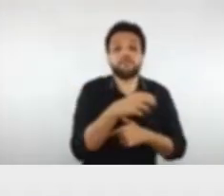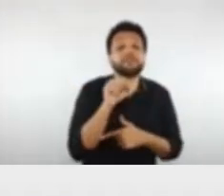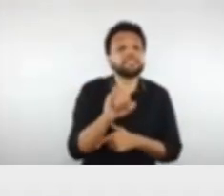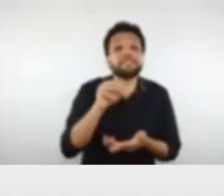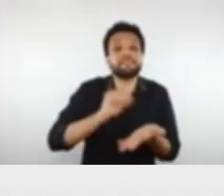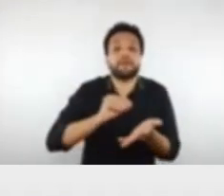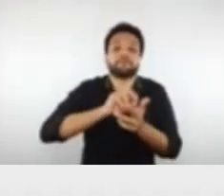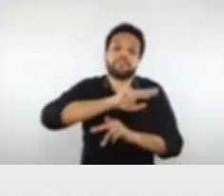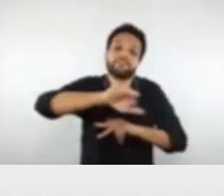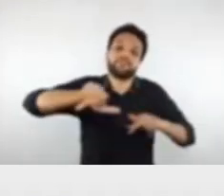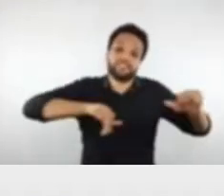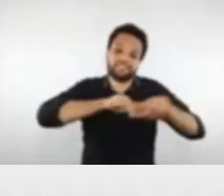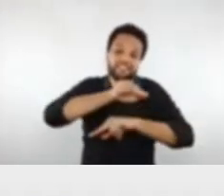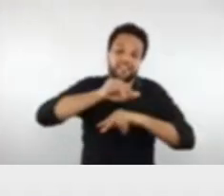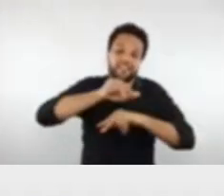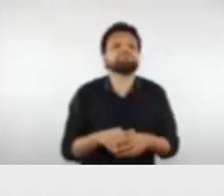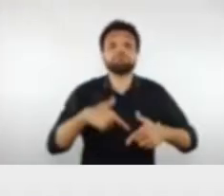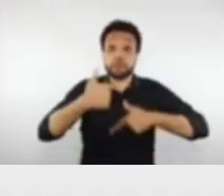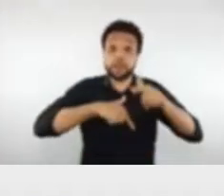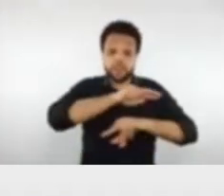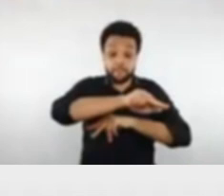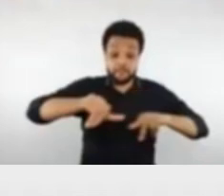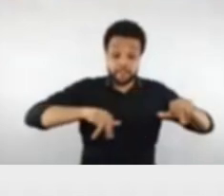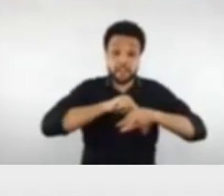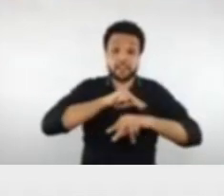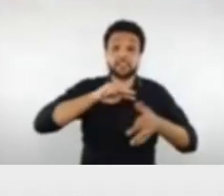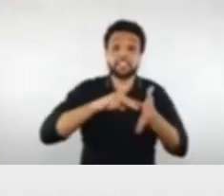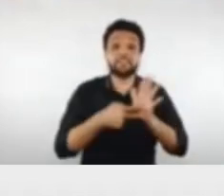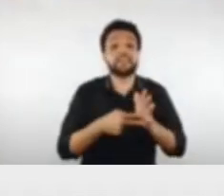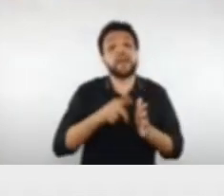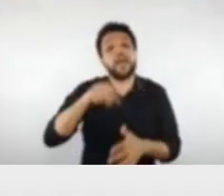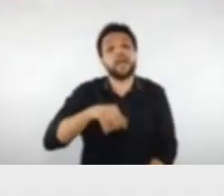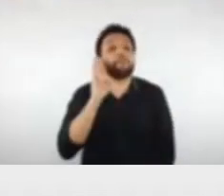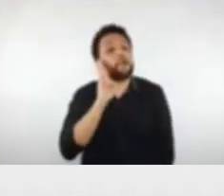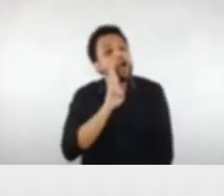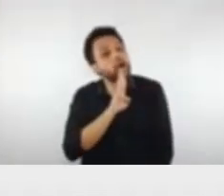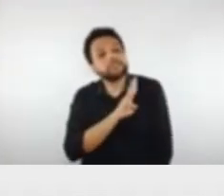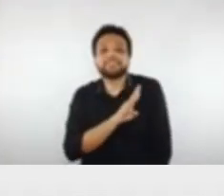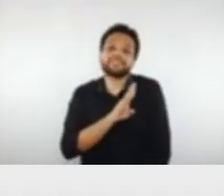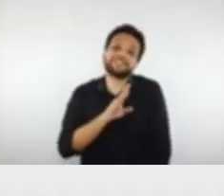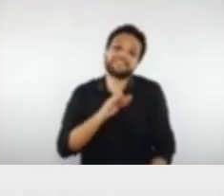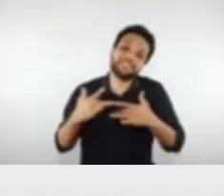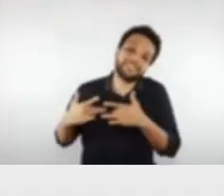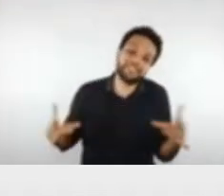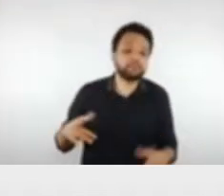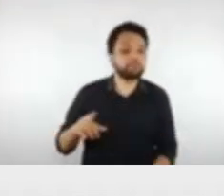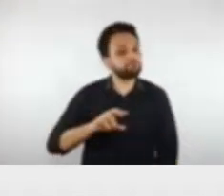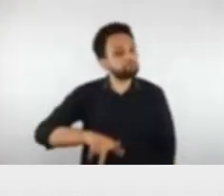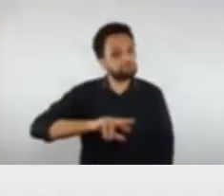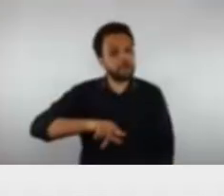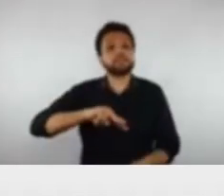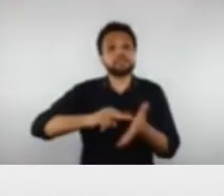diversidade. Trabalhar com diversidade não significa ser bonzinho, significa ser esperto e focar na